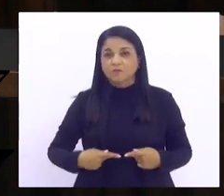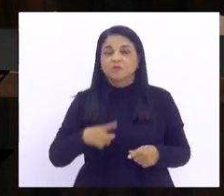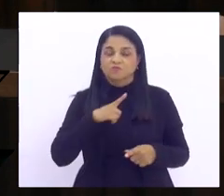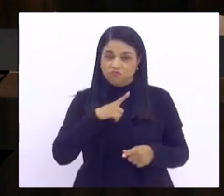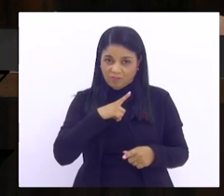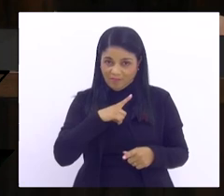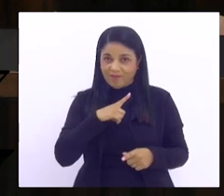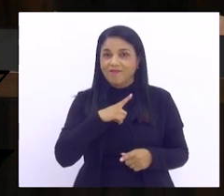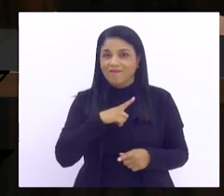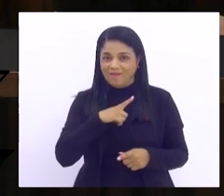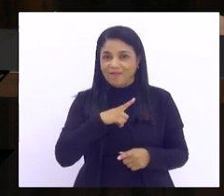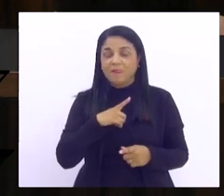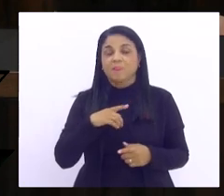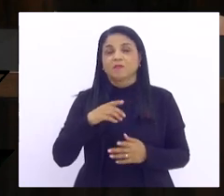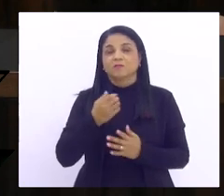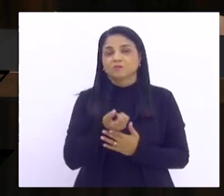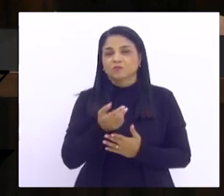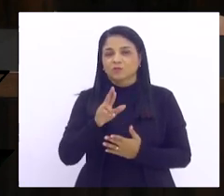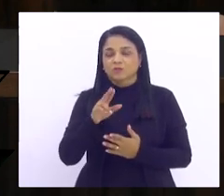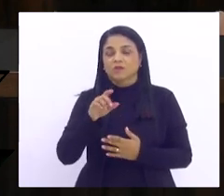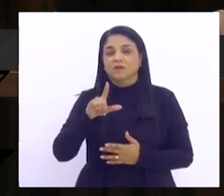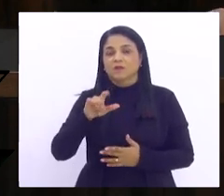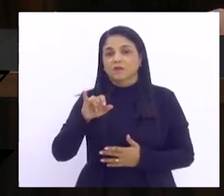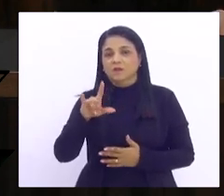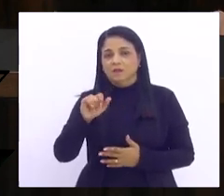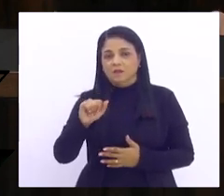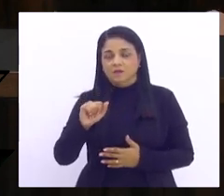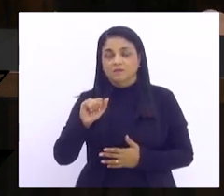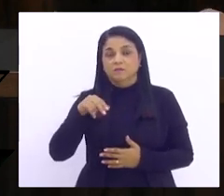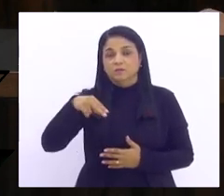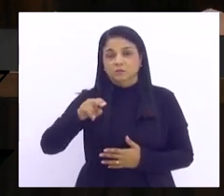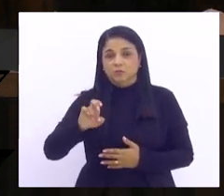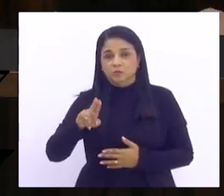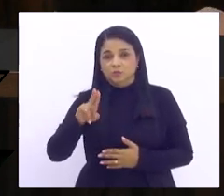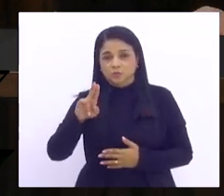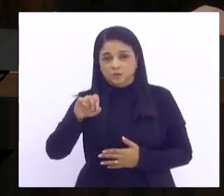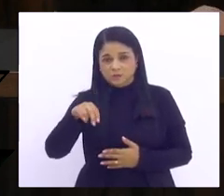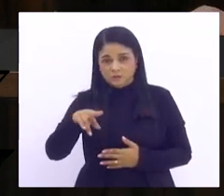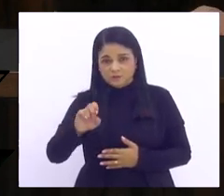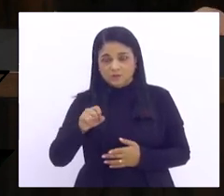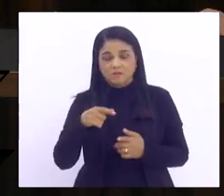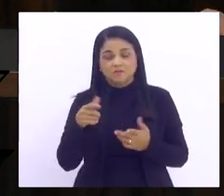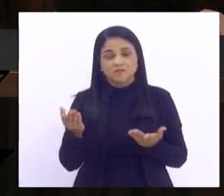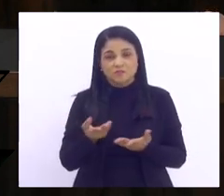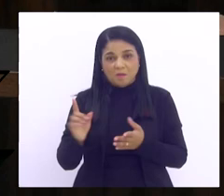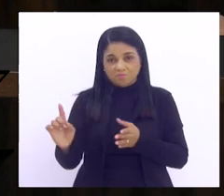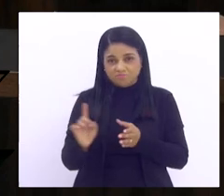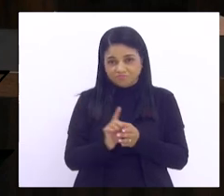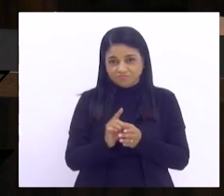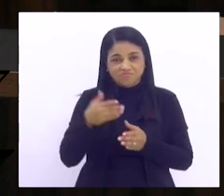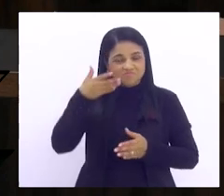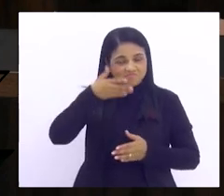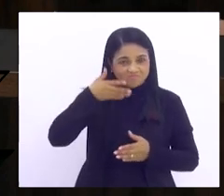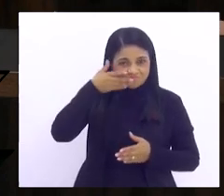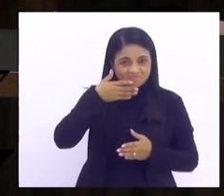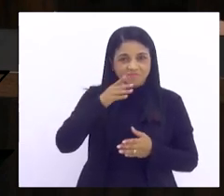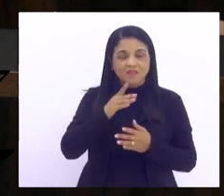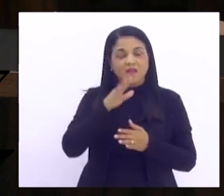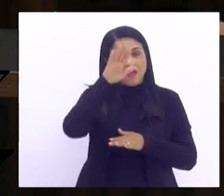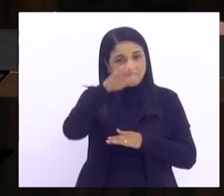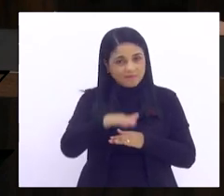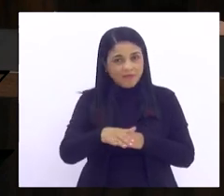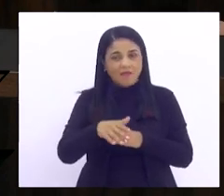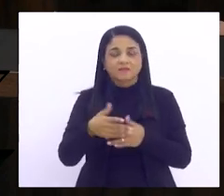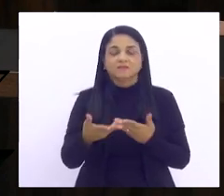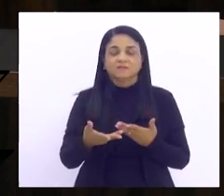também. A doutora Lília Nunes está aqui no meio de nós. Mais tarde fará também a sua